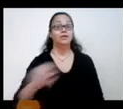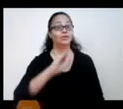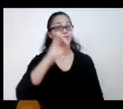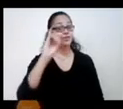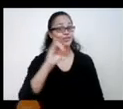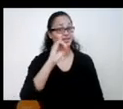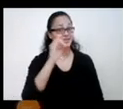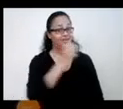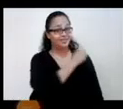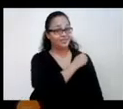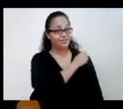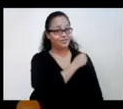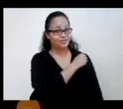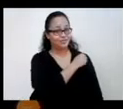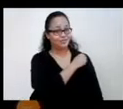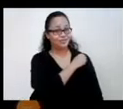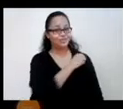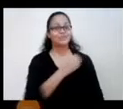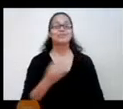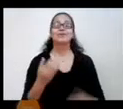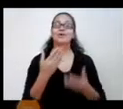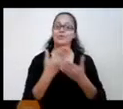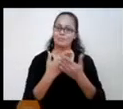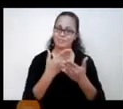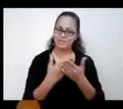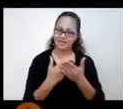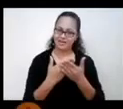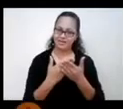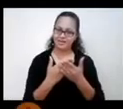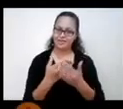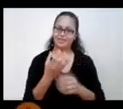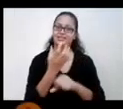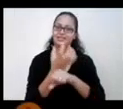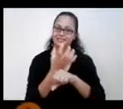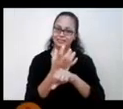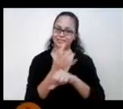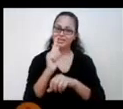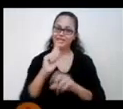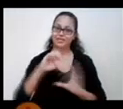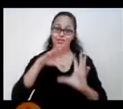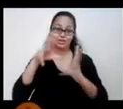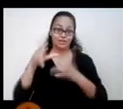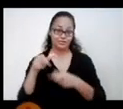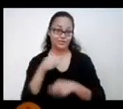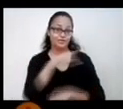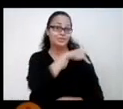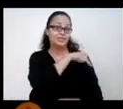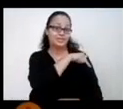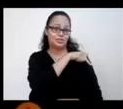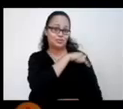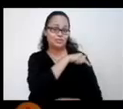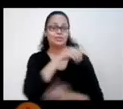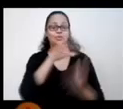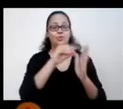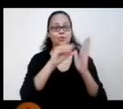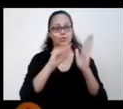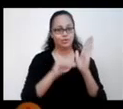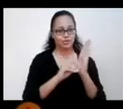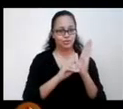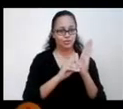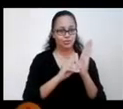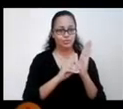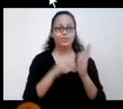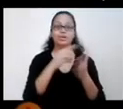Olá pessoal, mais uma aula de Geografia do sétimo ano do Ensino Fundamental. O conteúdo da aula de hoje ele